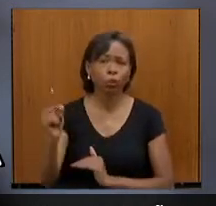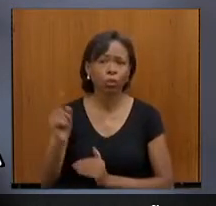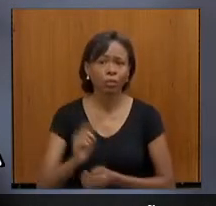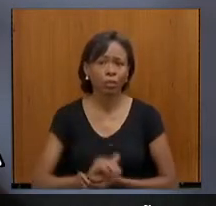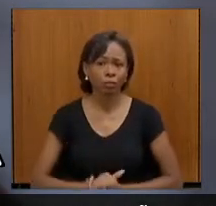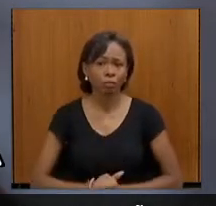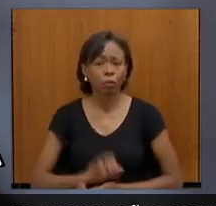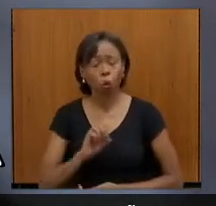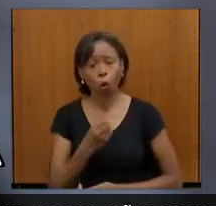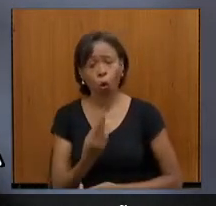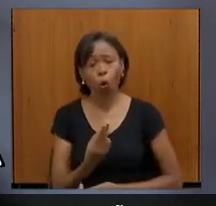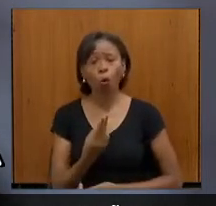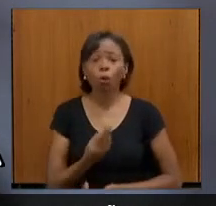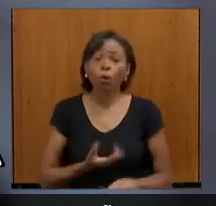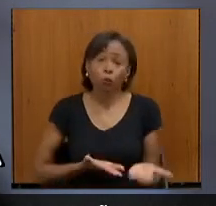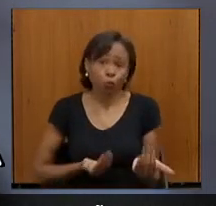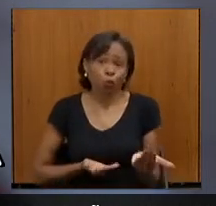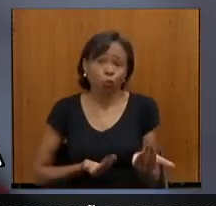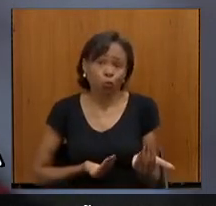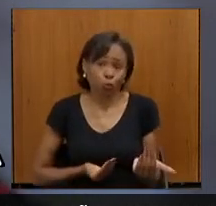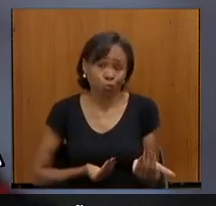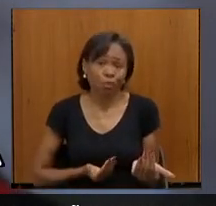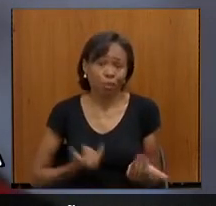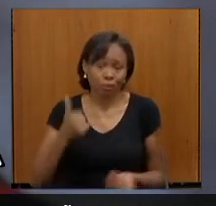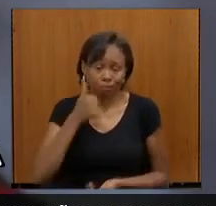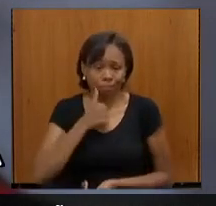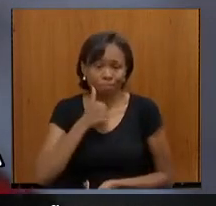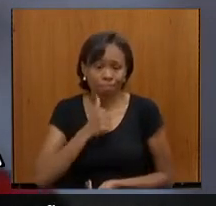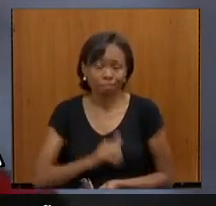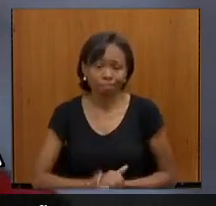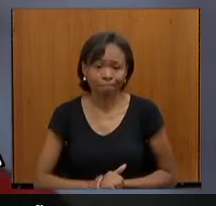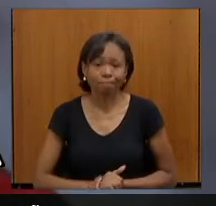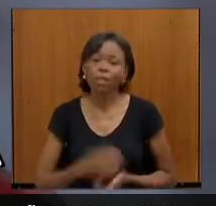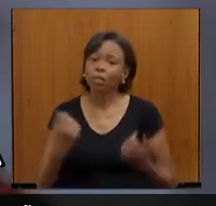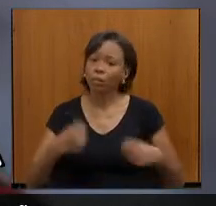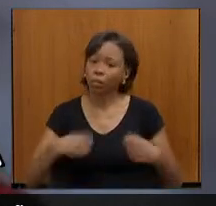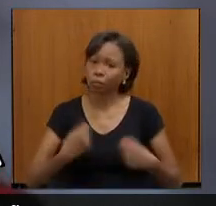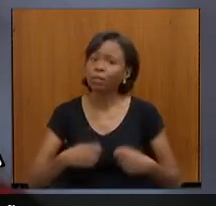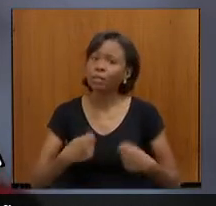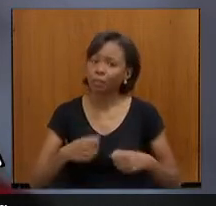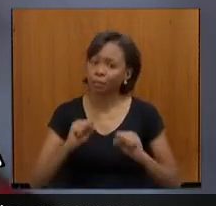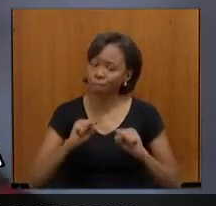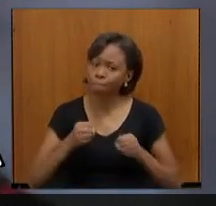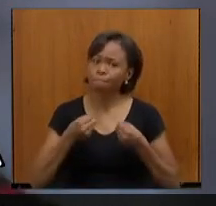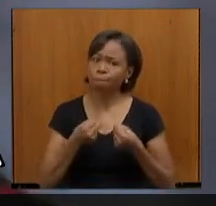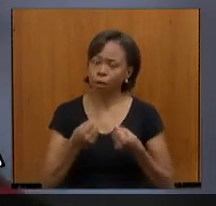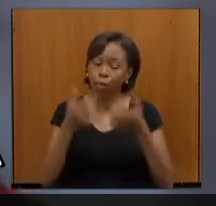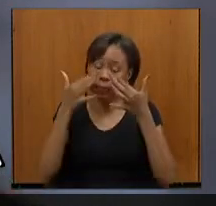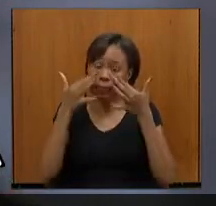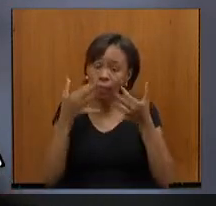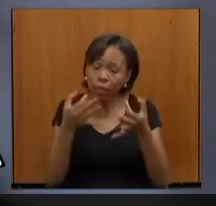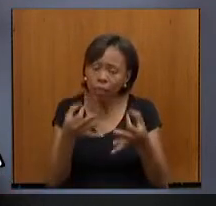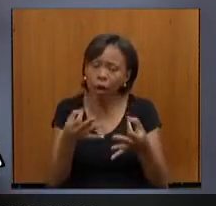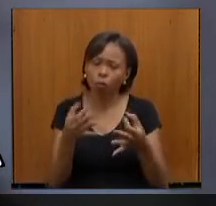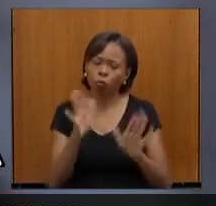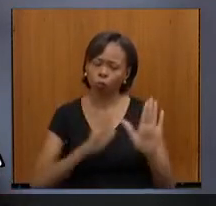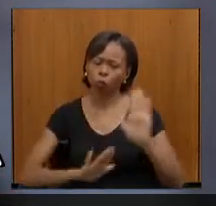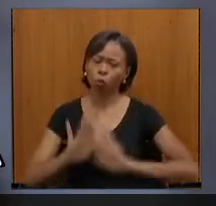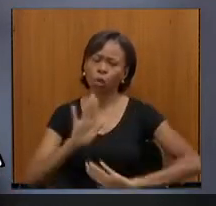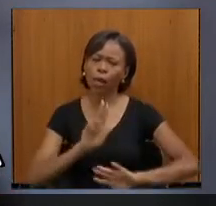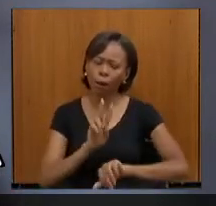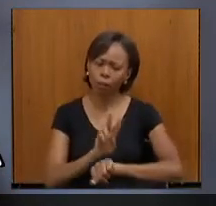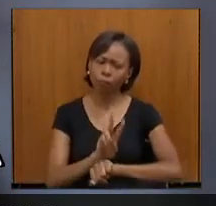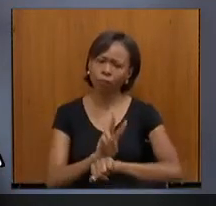das meninas adolescentes. É necessário fortalecer a atenção primária para que a rede